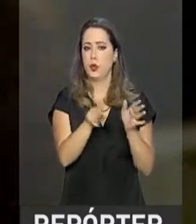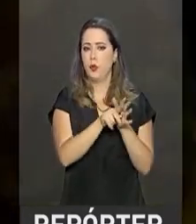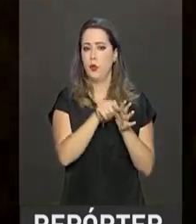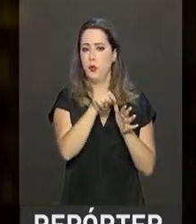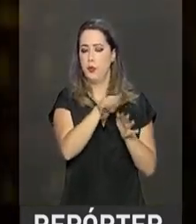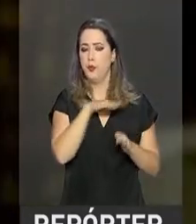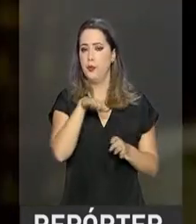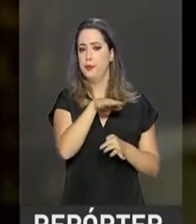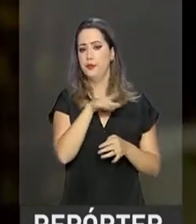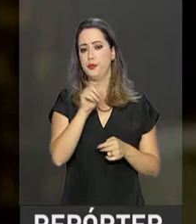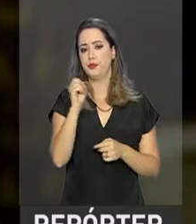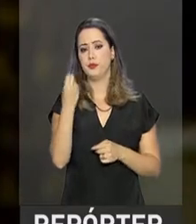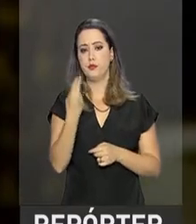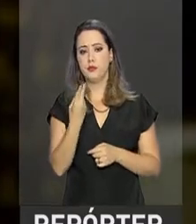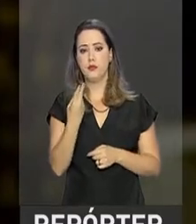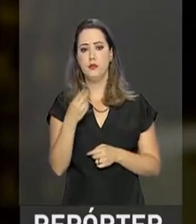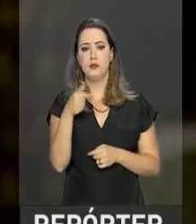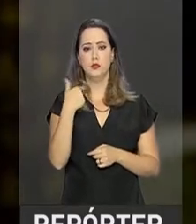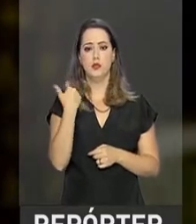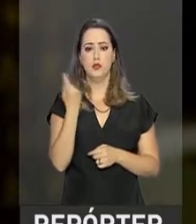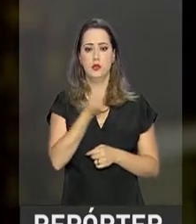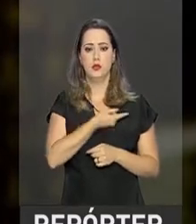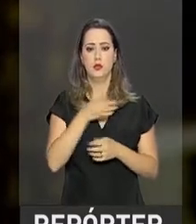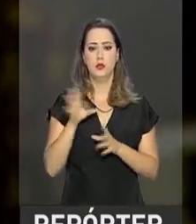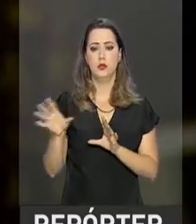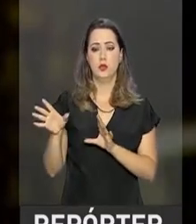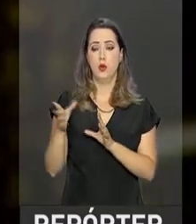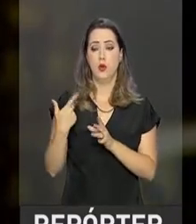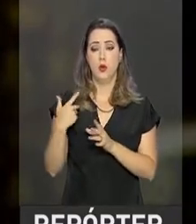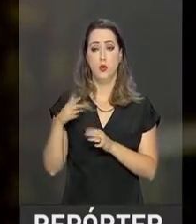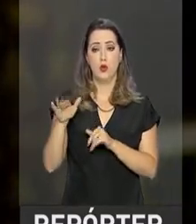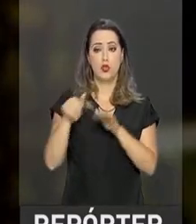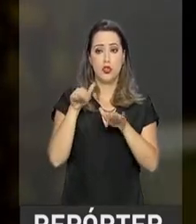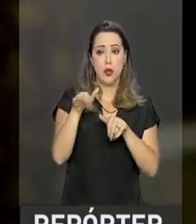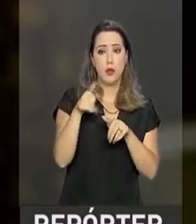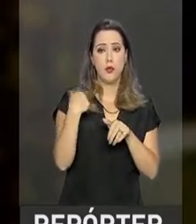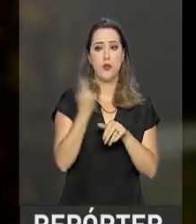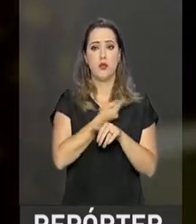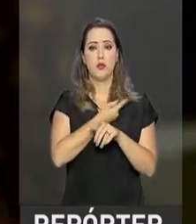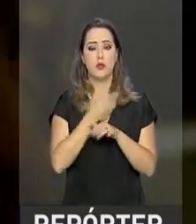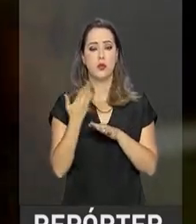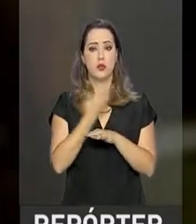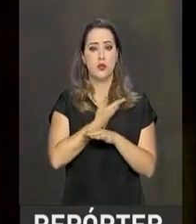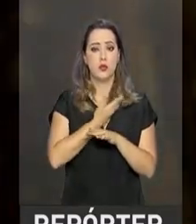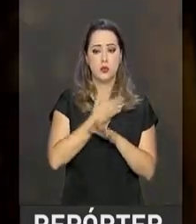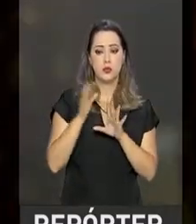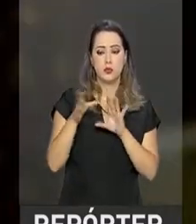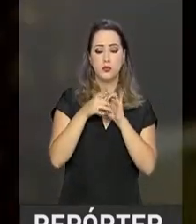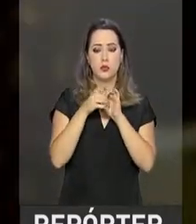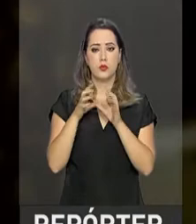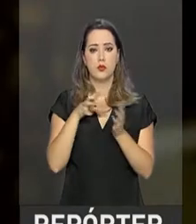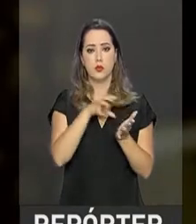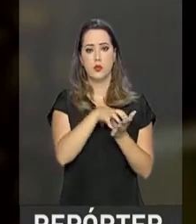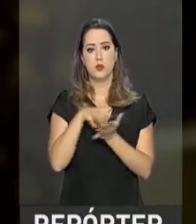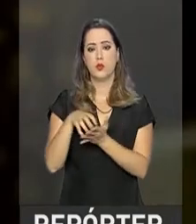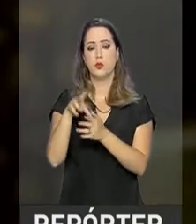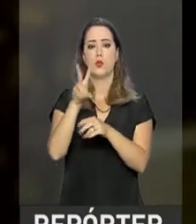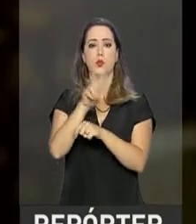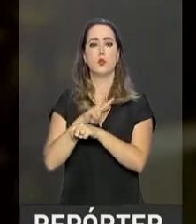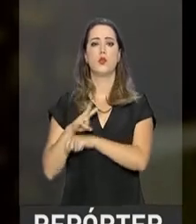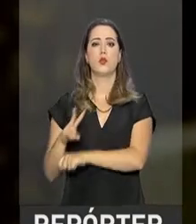ou a ativar os nossos parceiros aqui é de alguns que já sofre outros da rede local da proteção